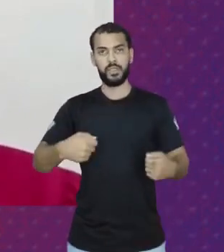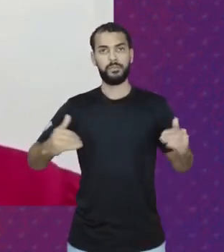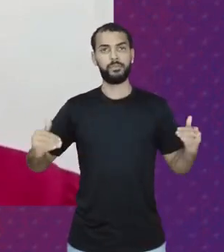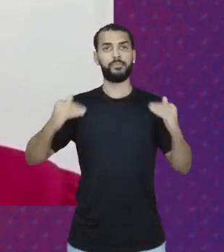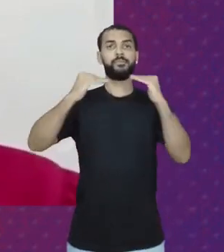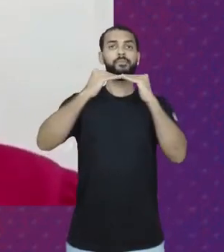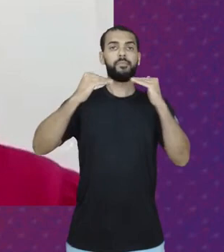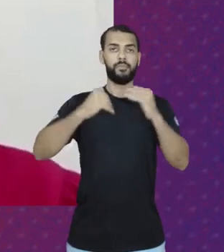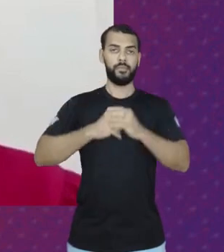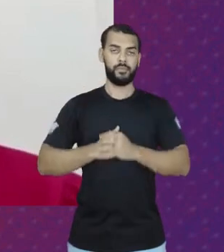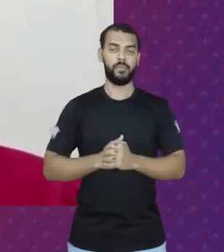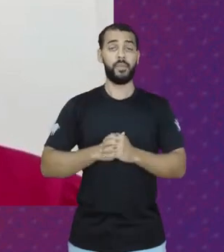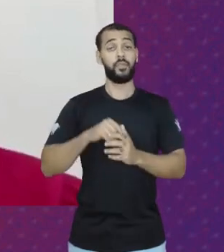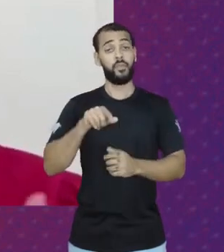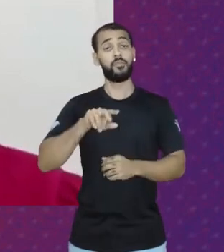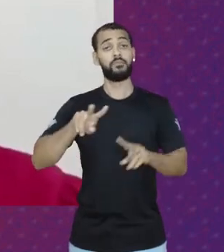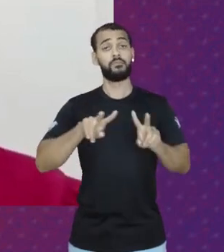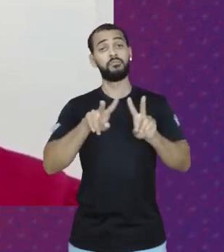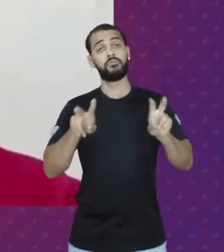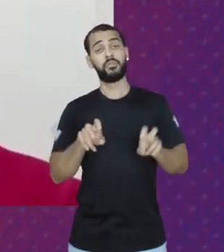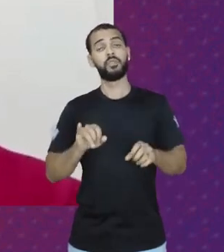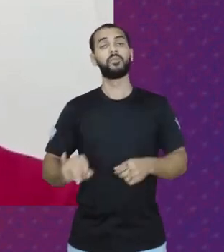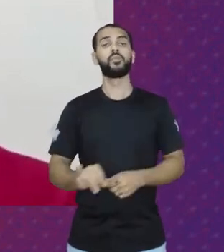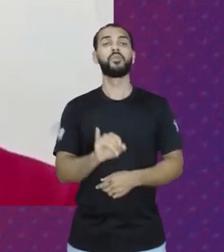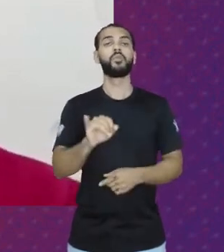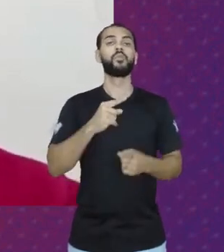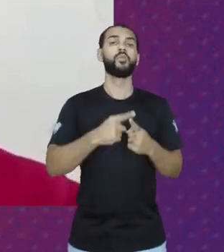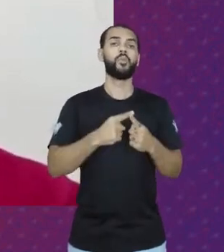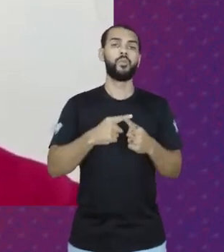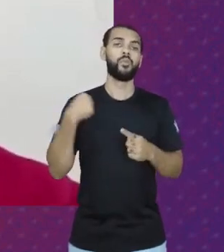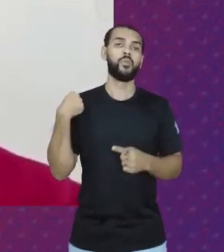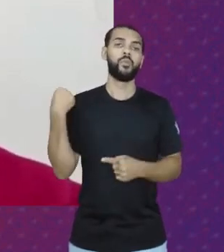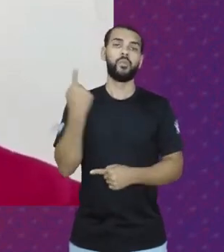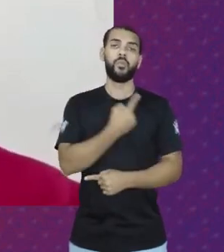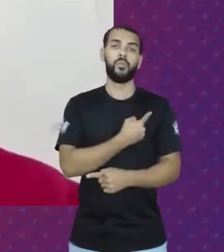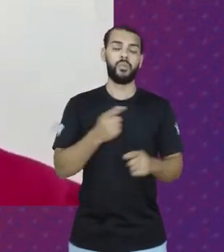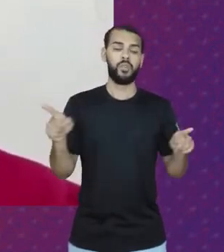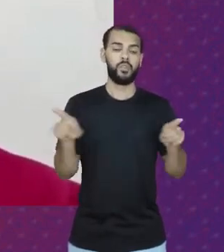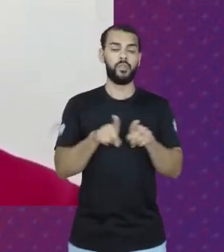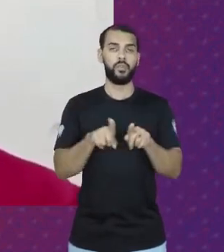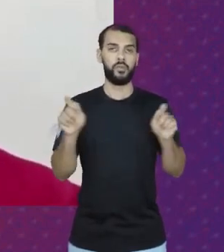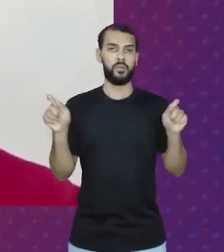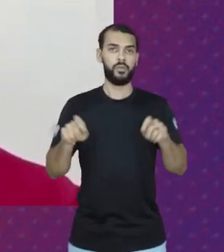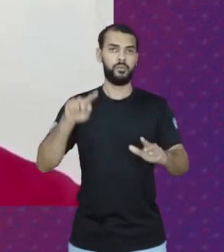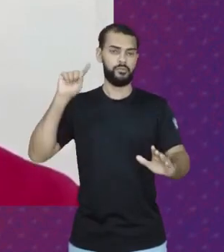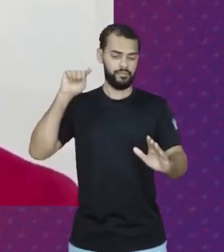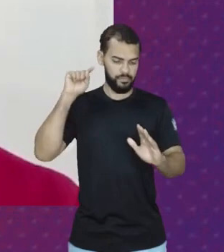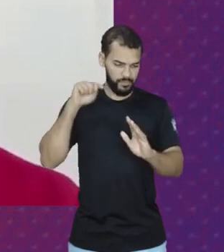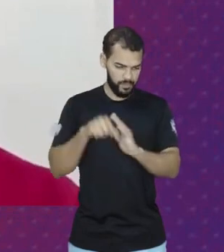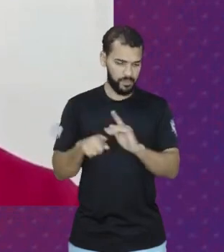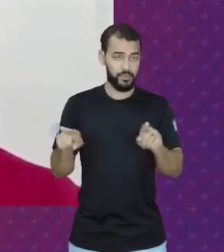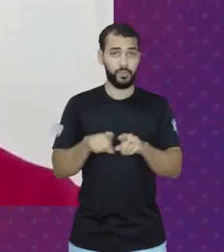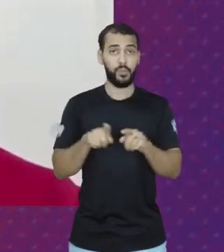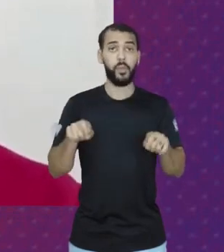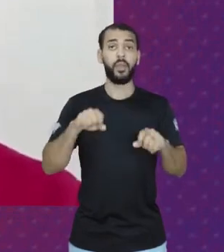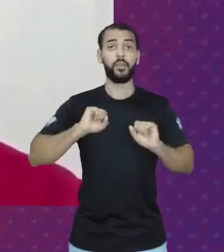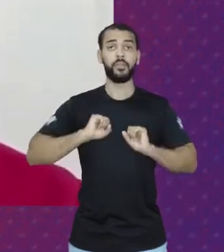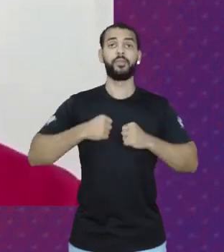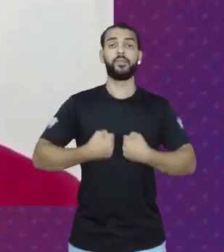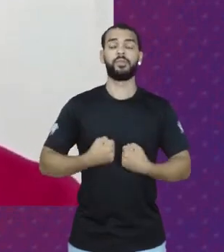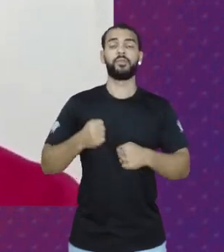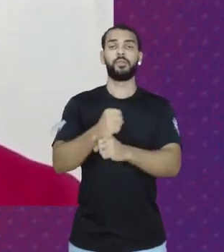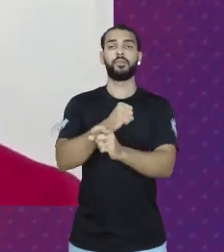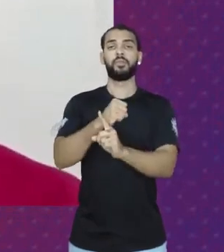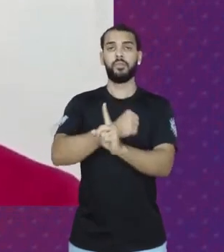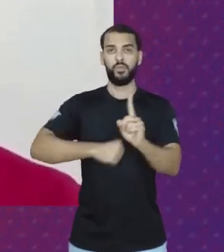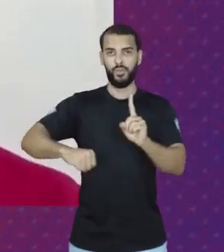fator importante, porque a gente pratica no interior do partido aquilo que a gente defende para a sociedade.